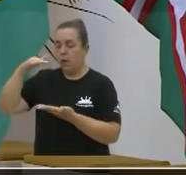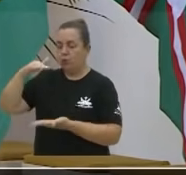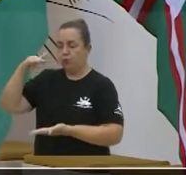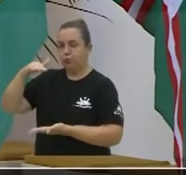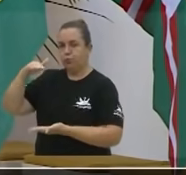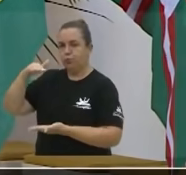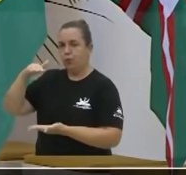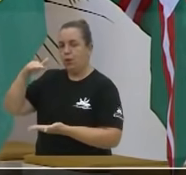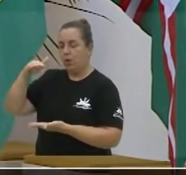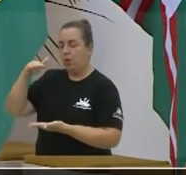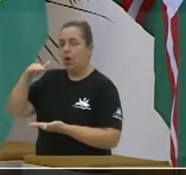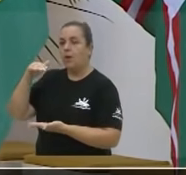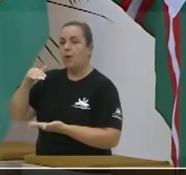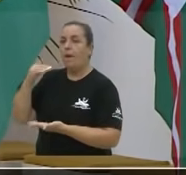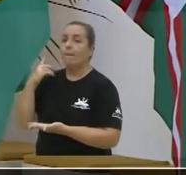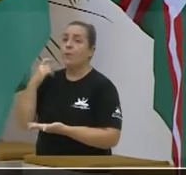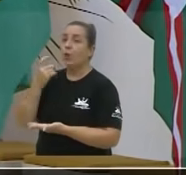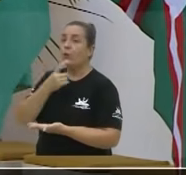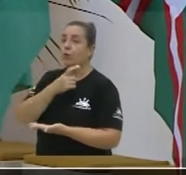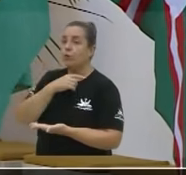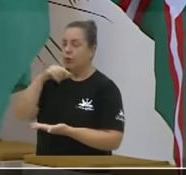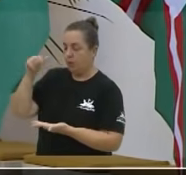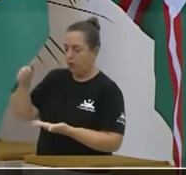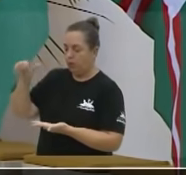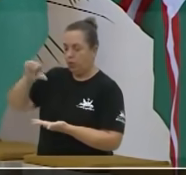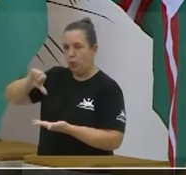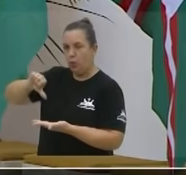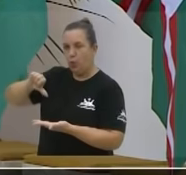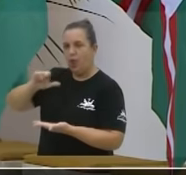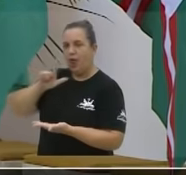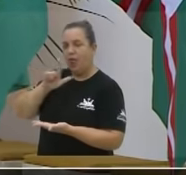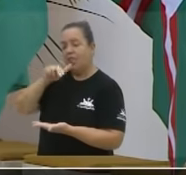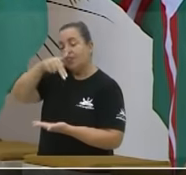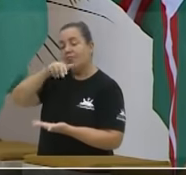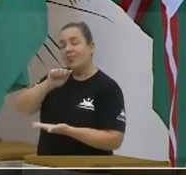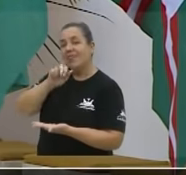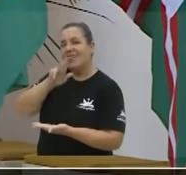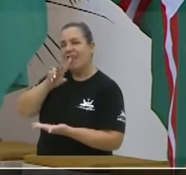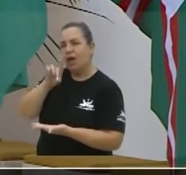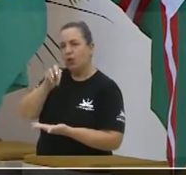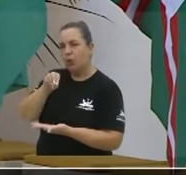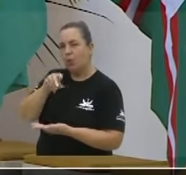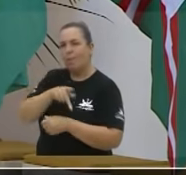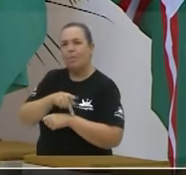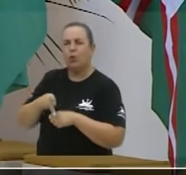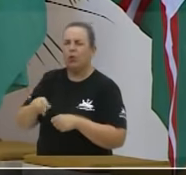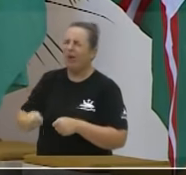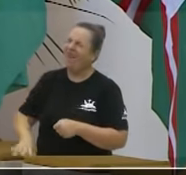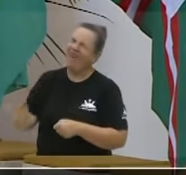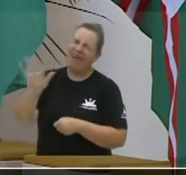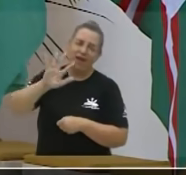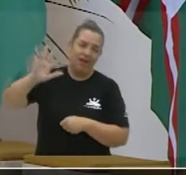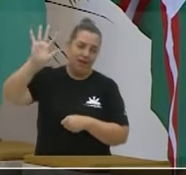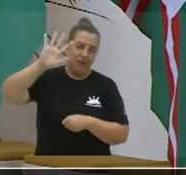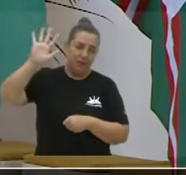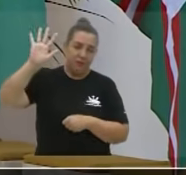0,5 litro de perfume de nardo puro, muito caro,